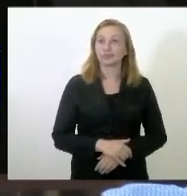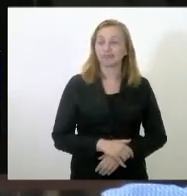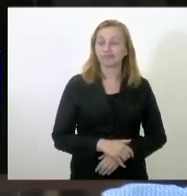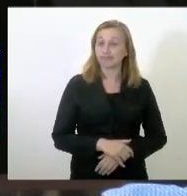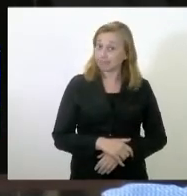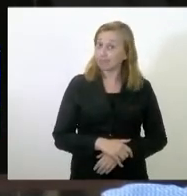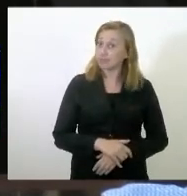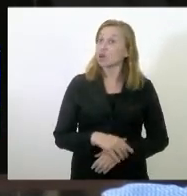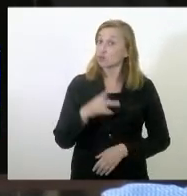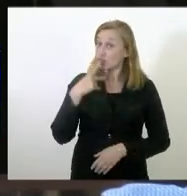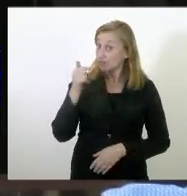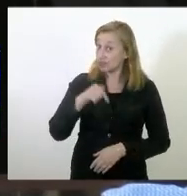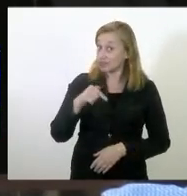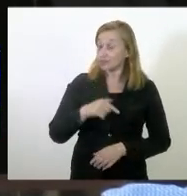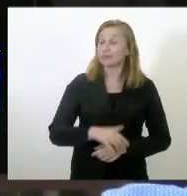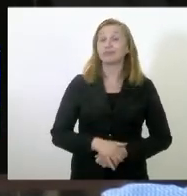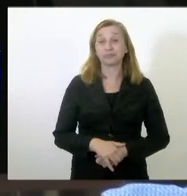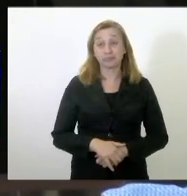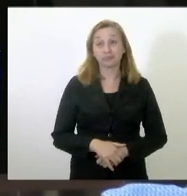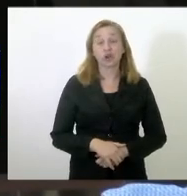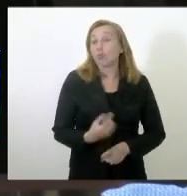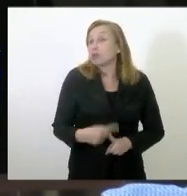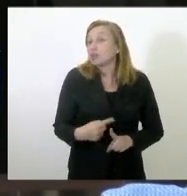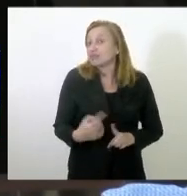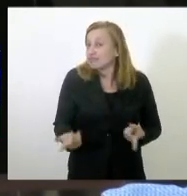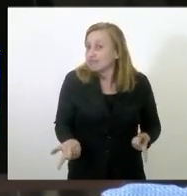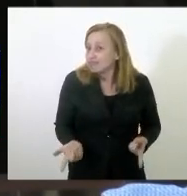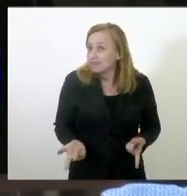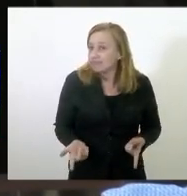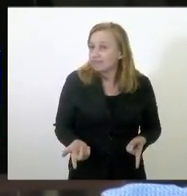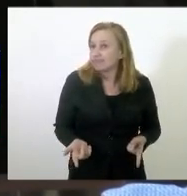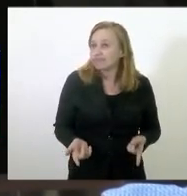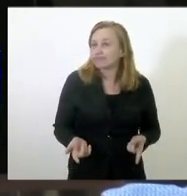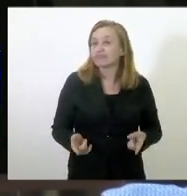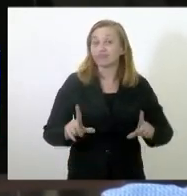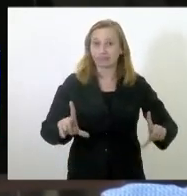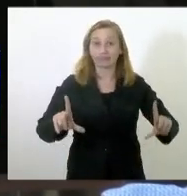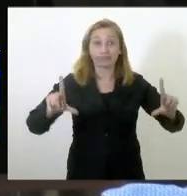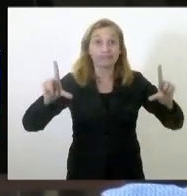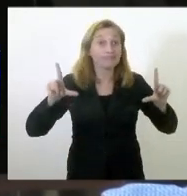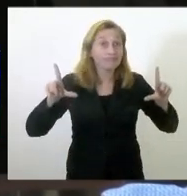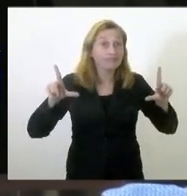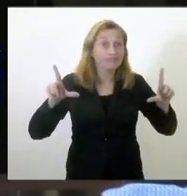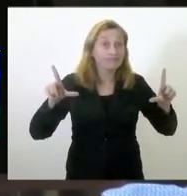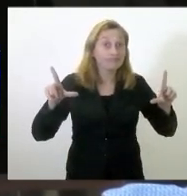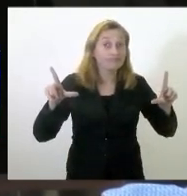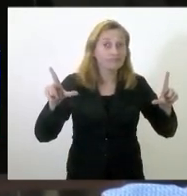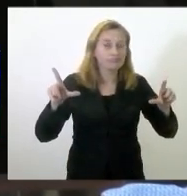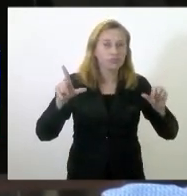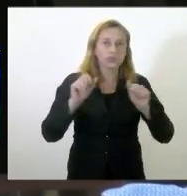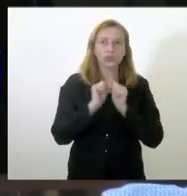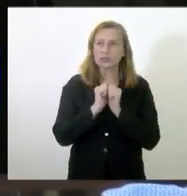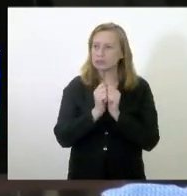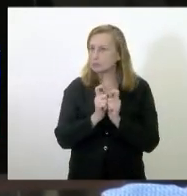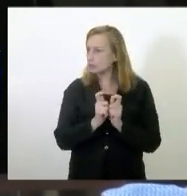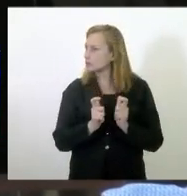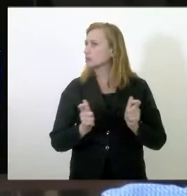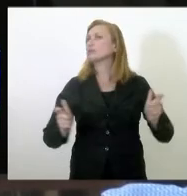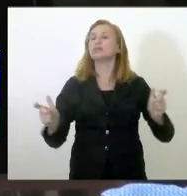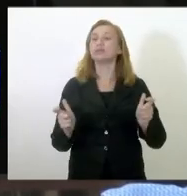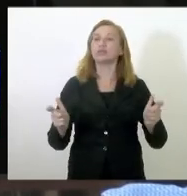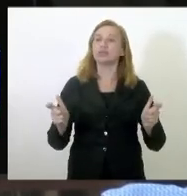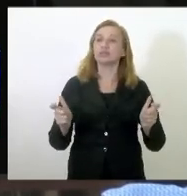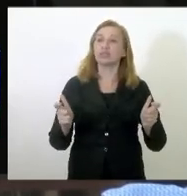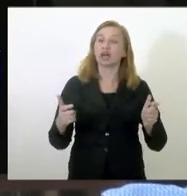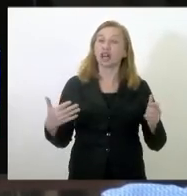Estou afirmando aqui, porque a propaganda na televisão foi imensa. A chegada na Magalu,